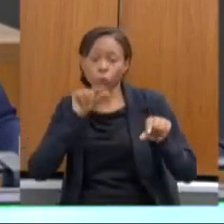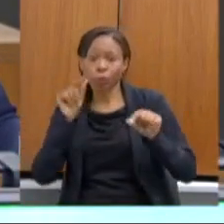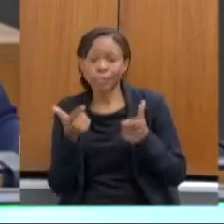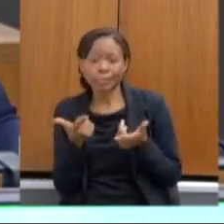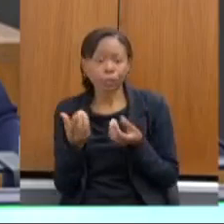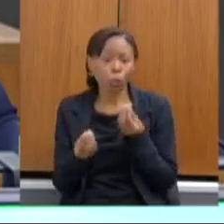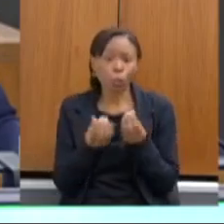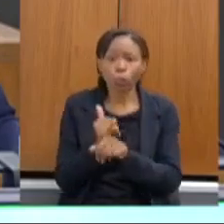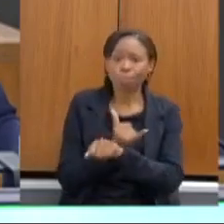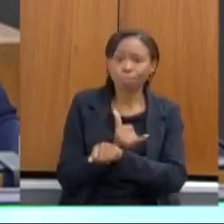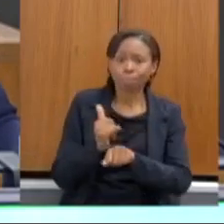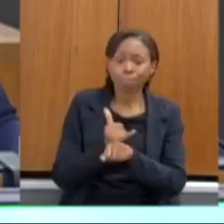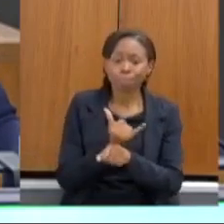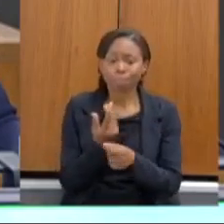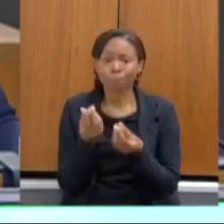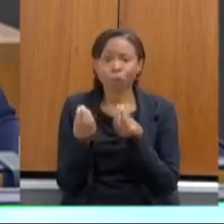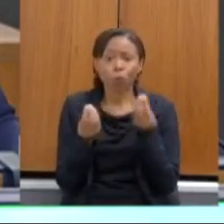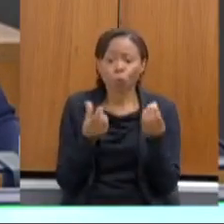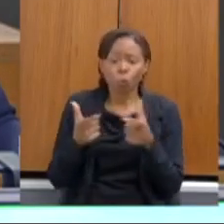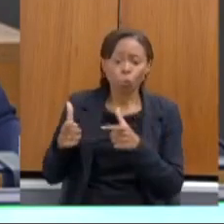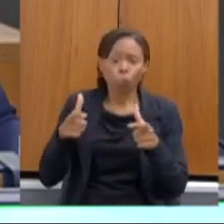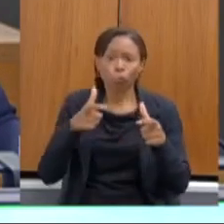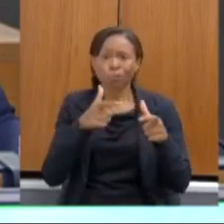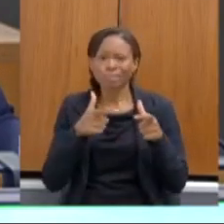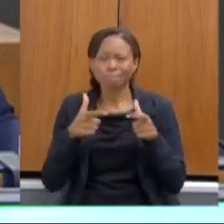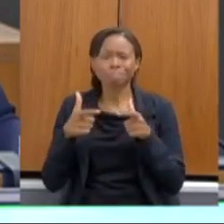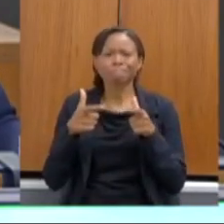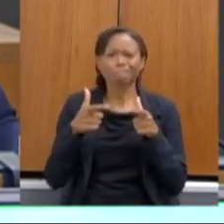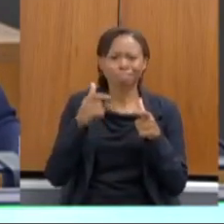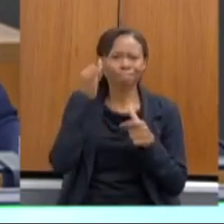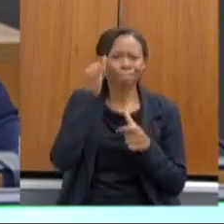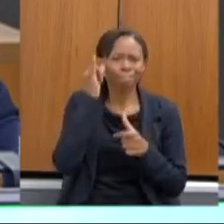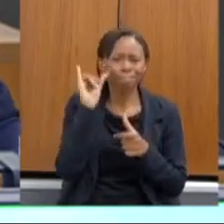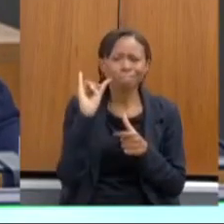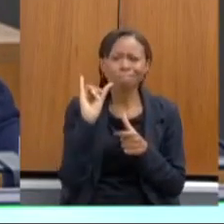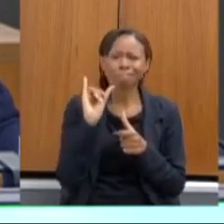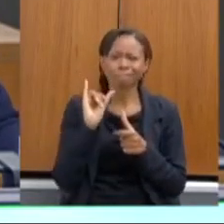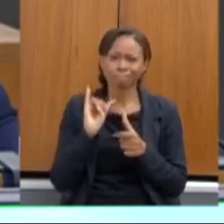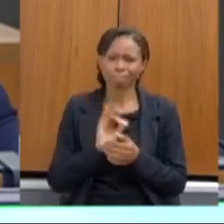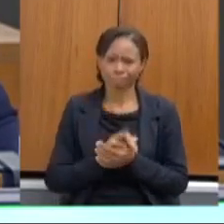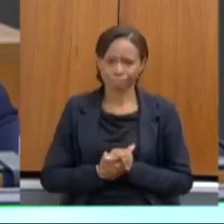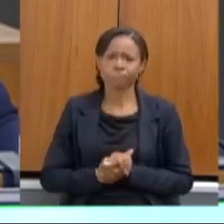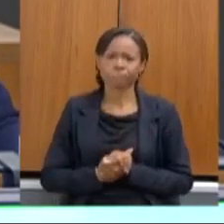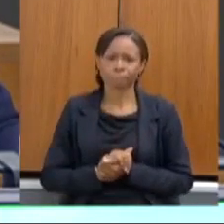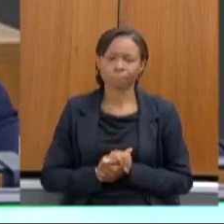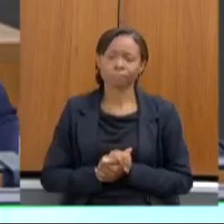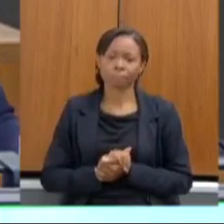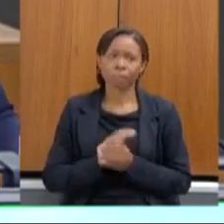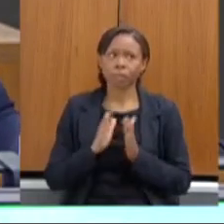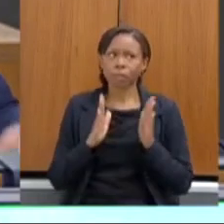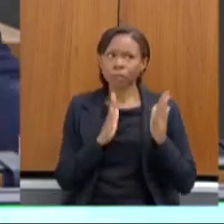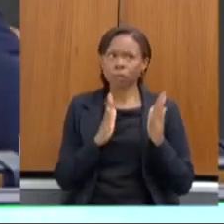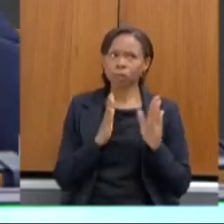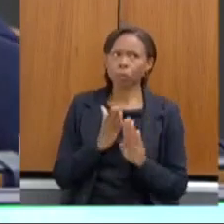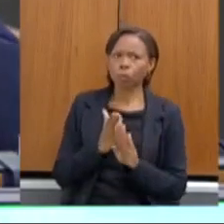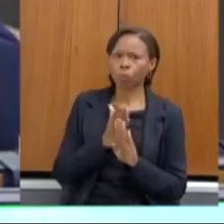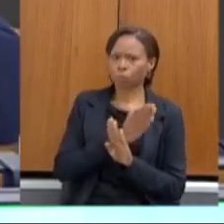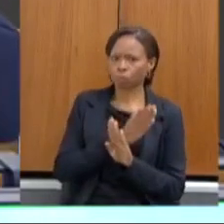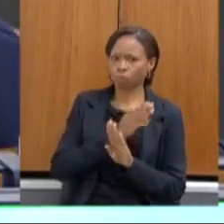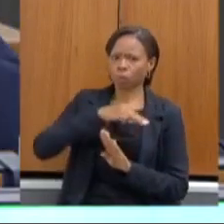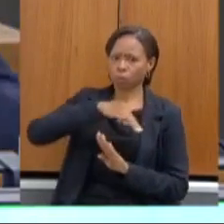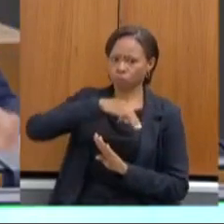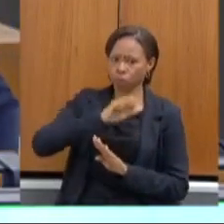escolhendo abrigo escolhendo alternativas para esse impacto e portanto em março de